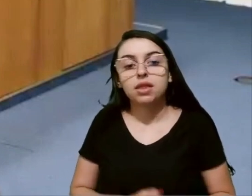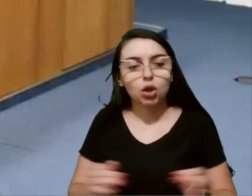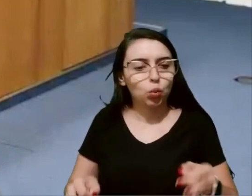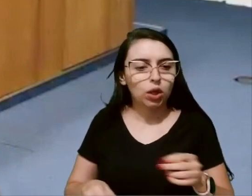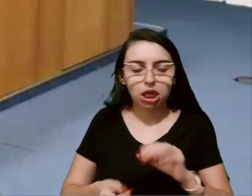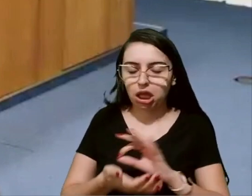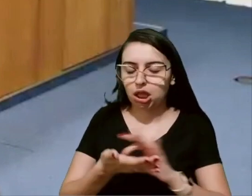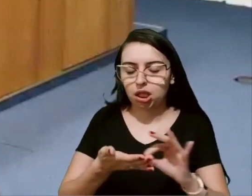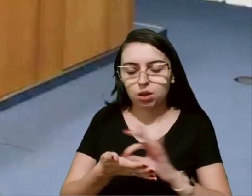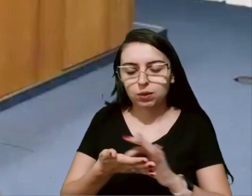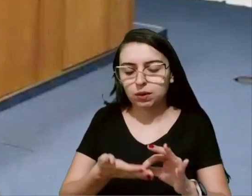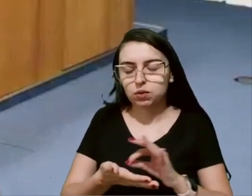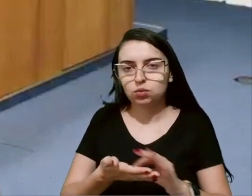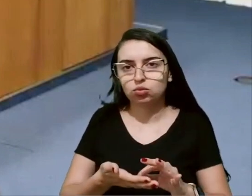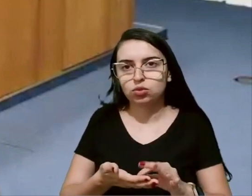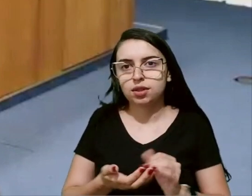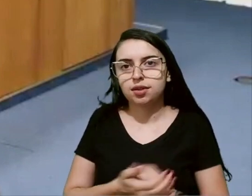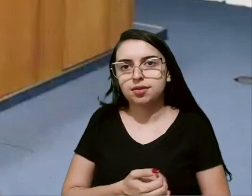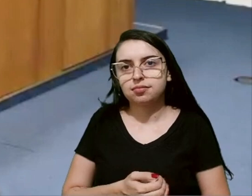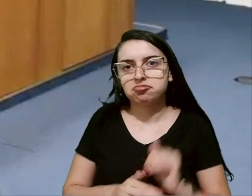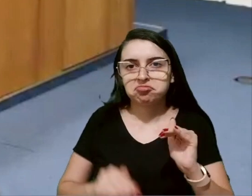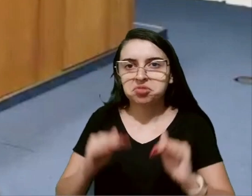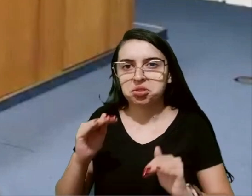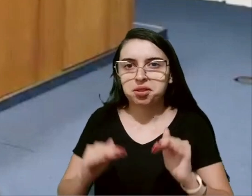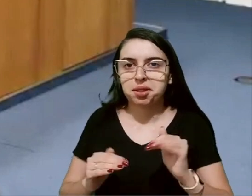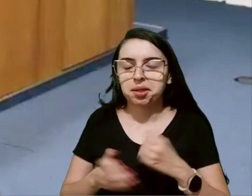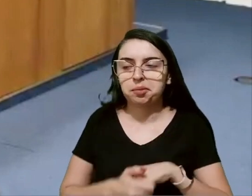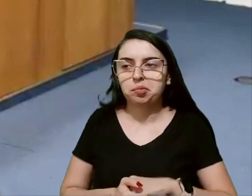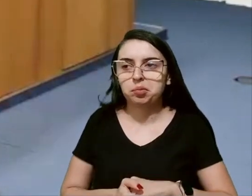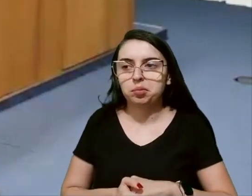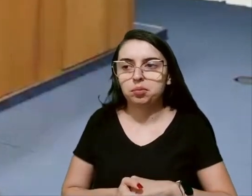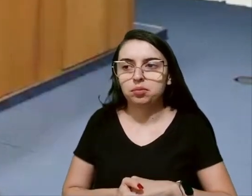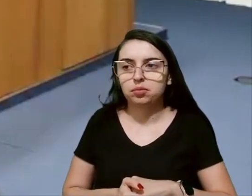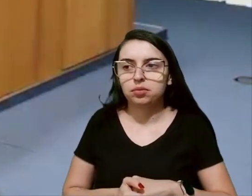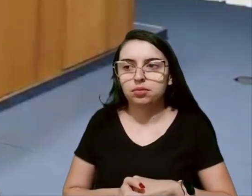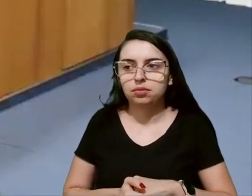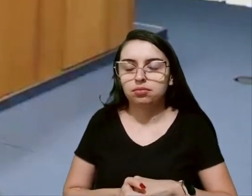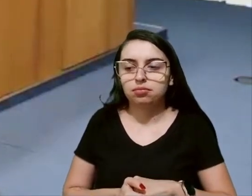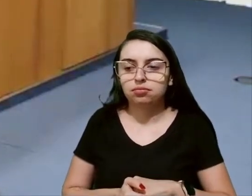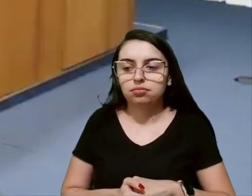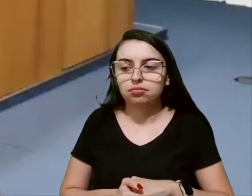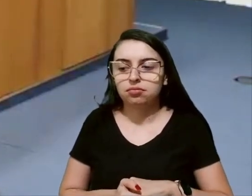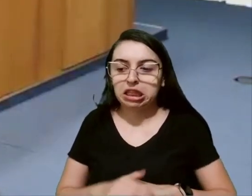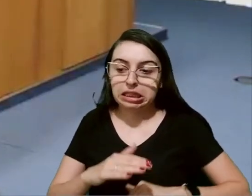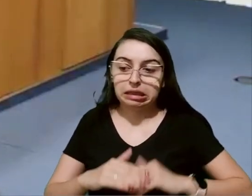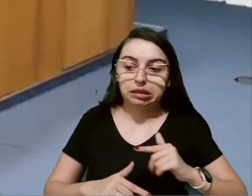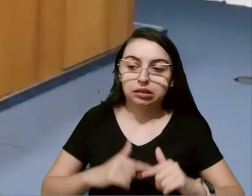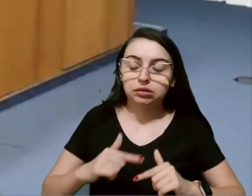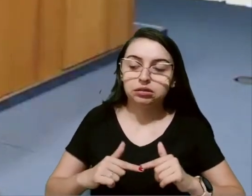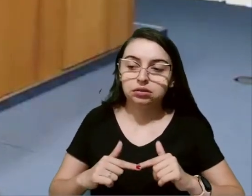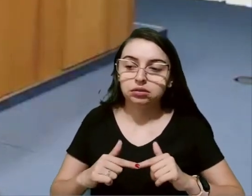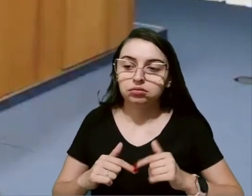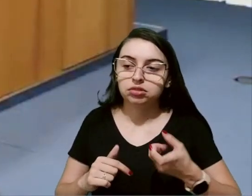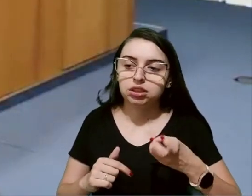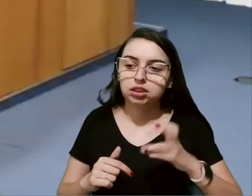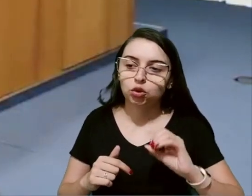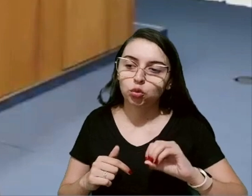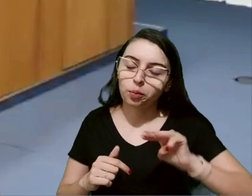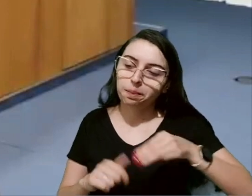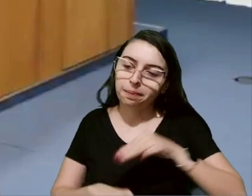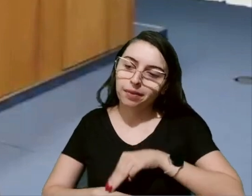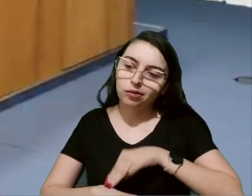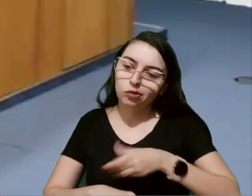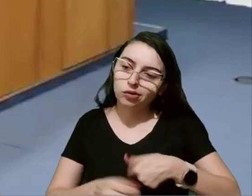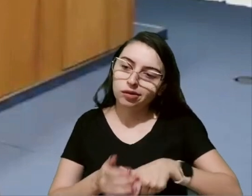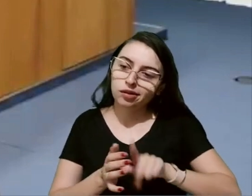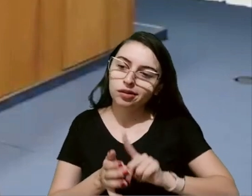Eu aqui fiz umas anotações, mas está naquela, né? Tentando. Há pouco, 5 minutos